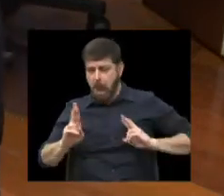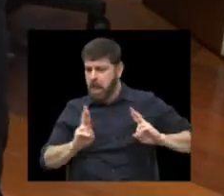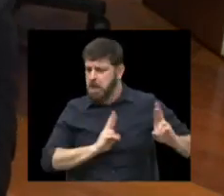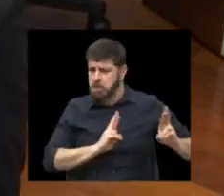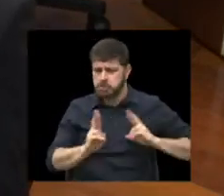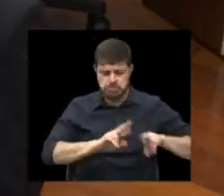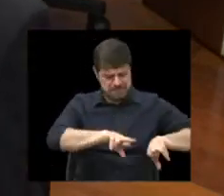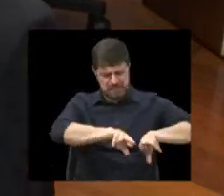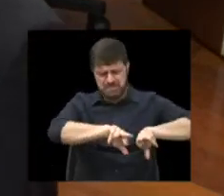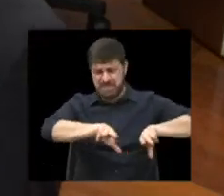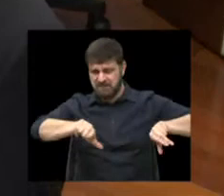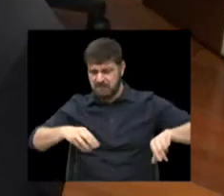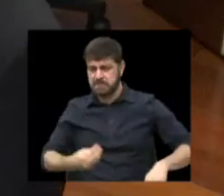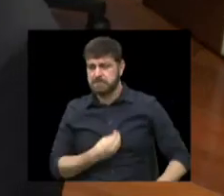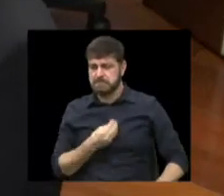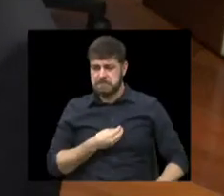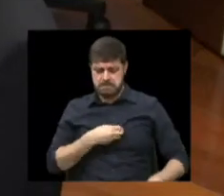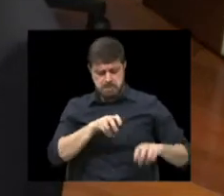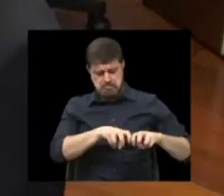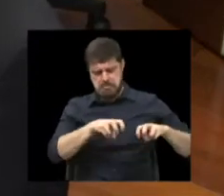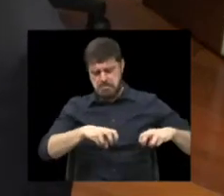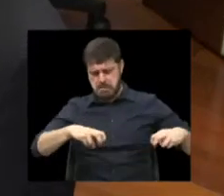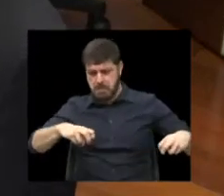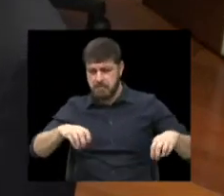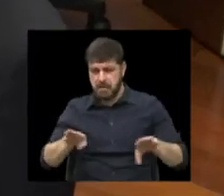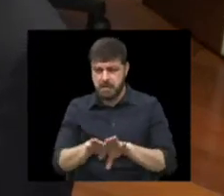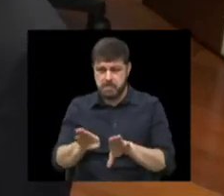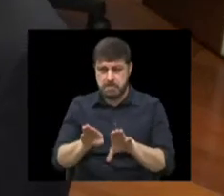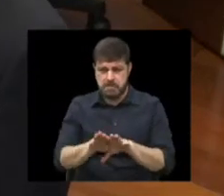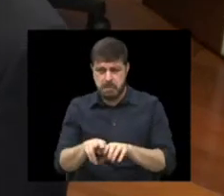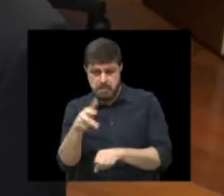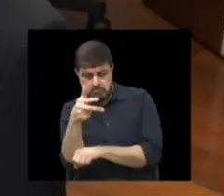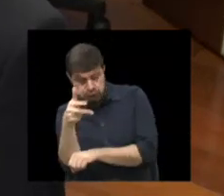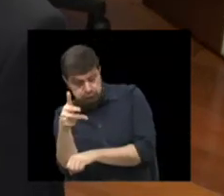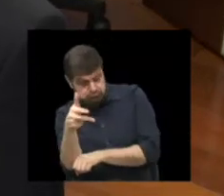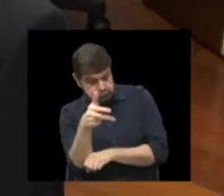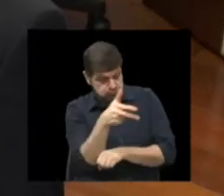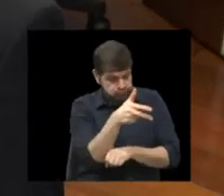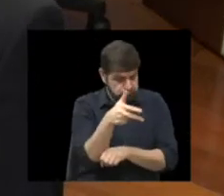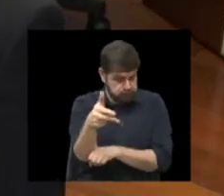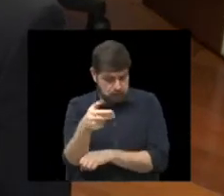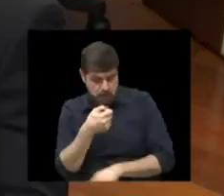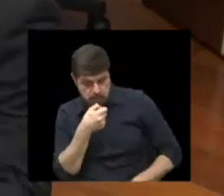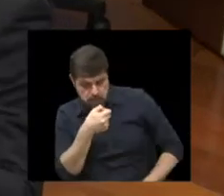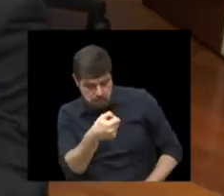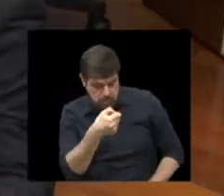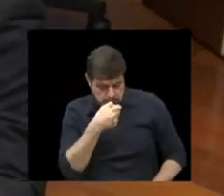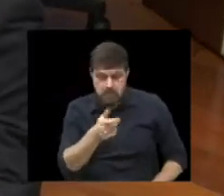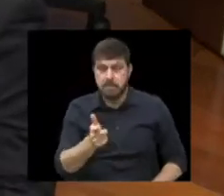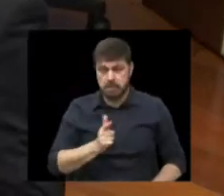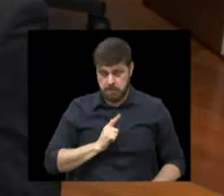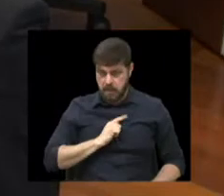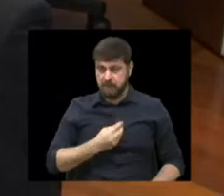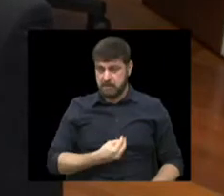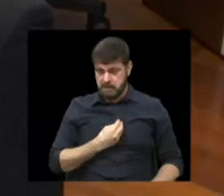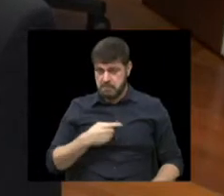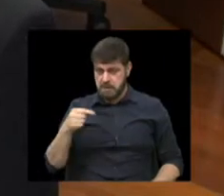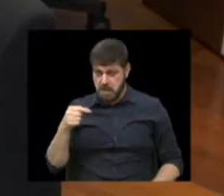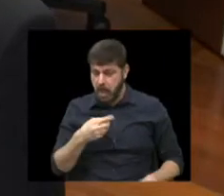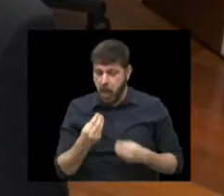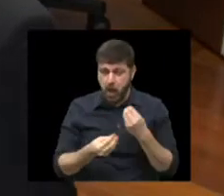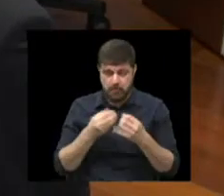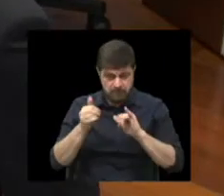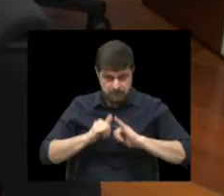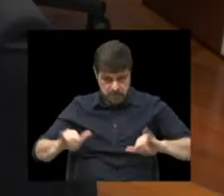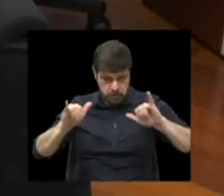diversas religiões, pessoas da imprensa que estavam lá também representando a questão aí da divulgação